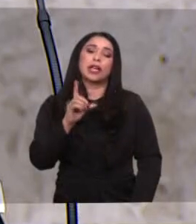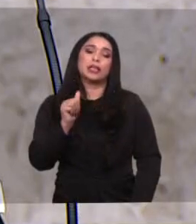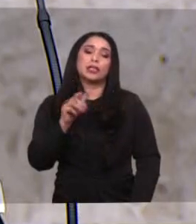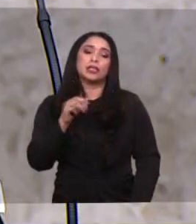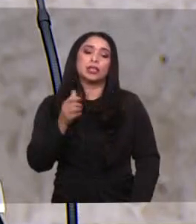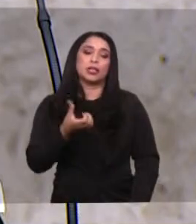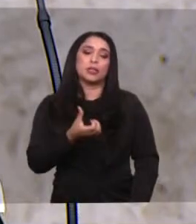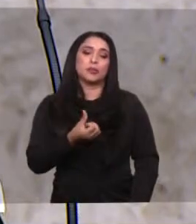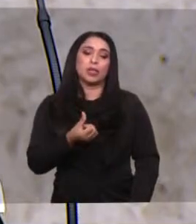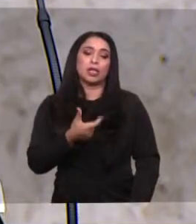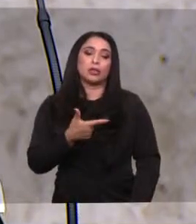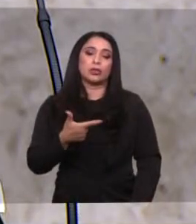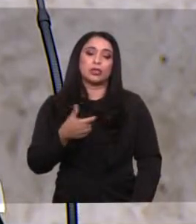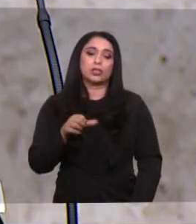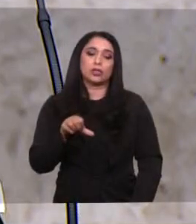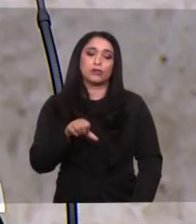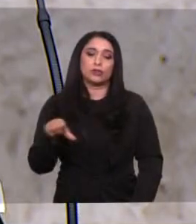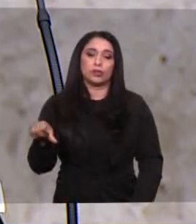6299.